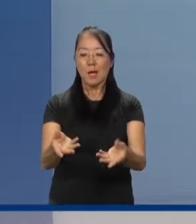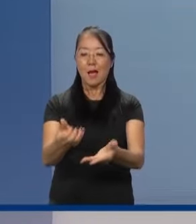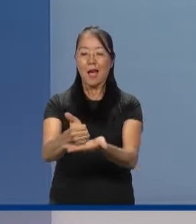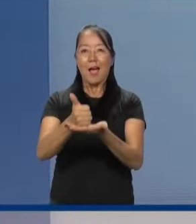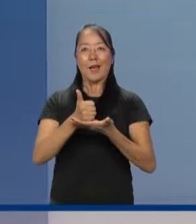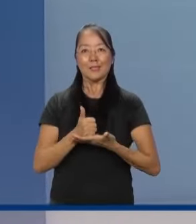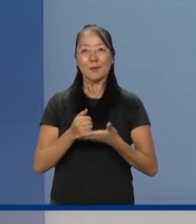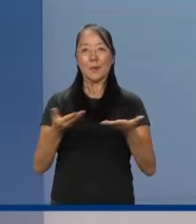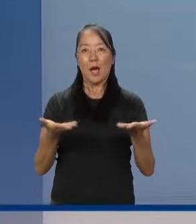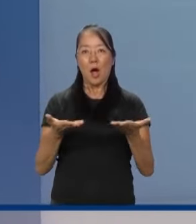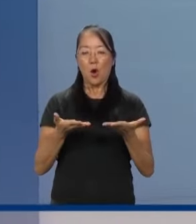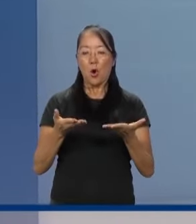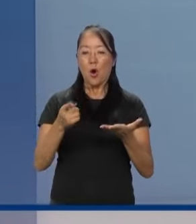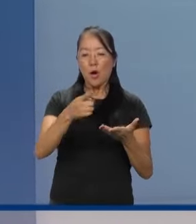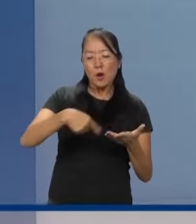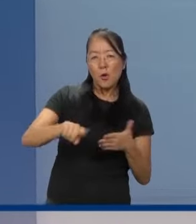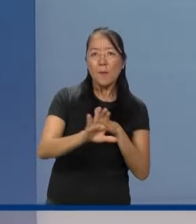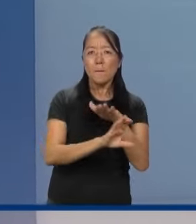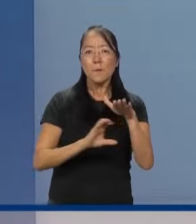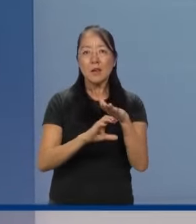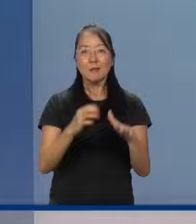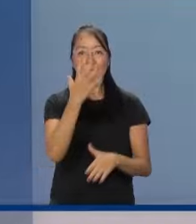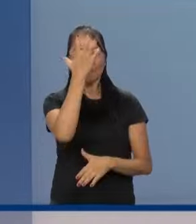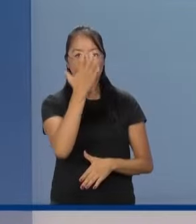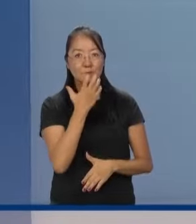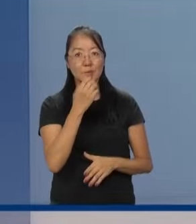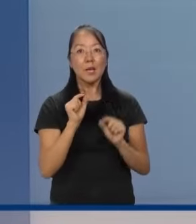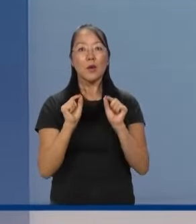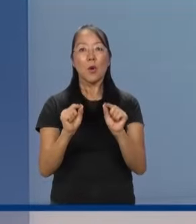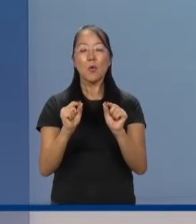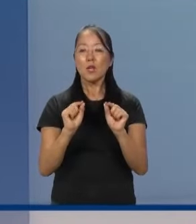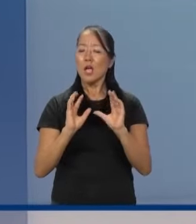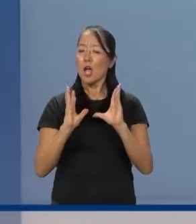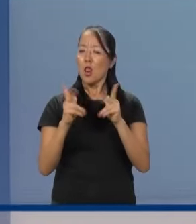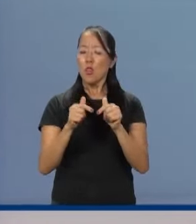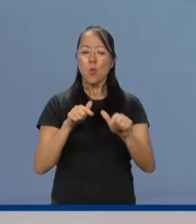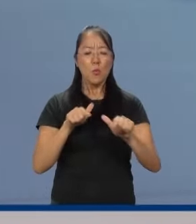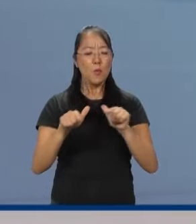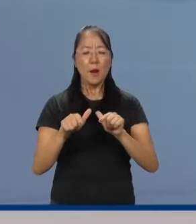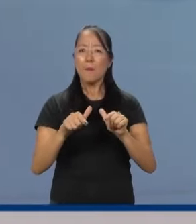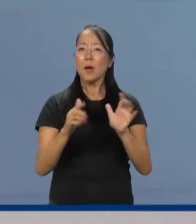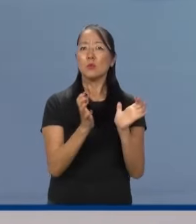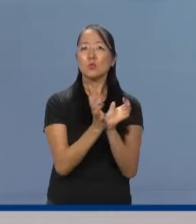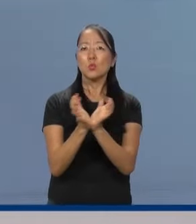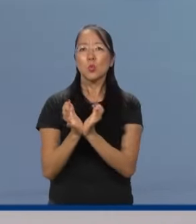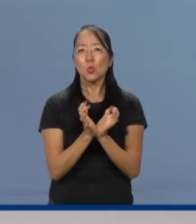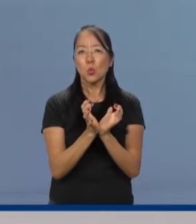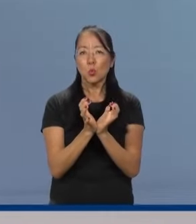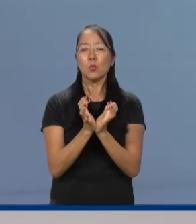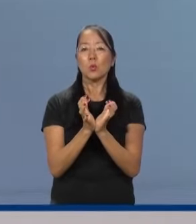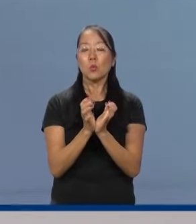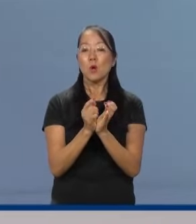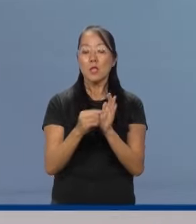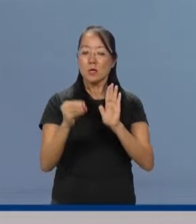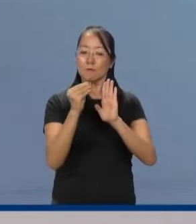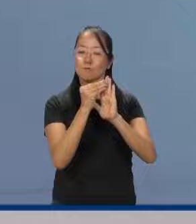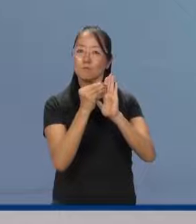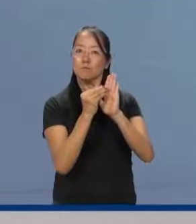como a gente está aqui com várias instituições, é um reconhecimento de tudo, de todo o trabalho coletivo. E quando a gente fala dessa agenda, é